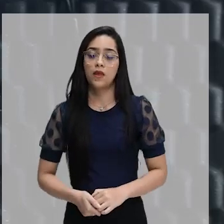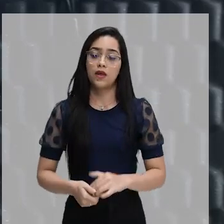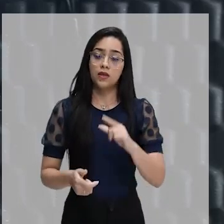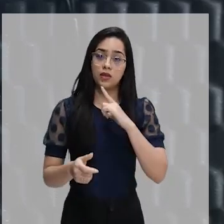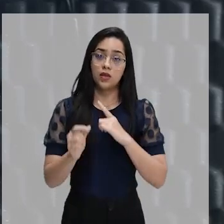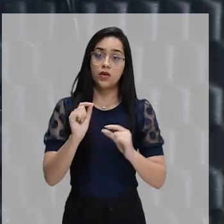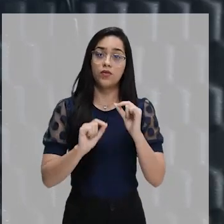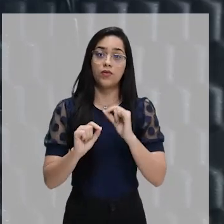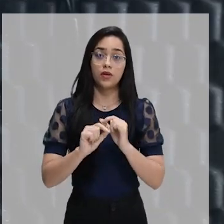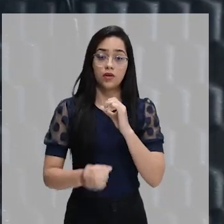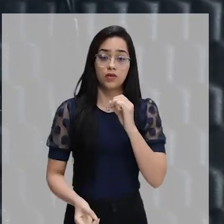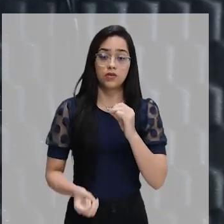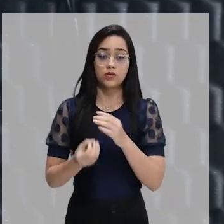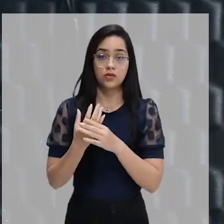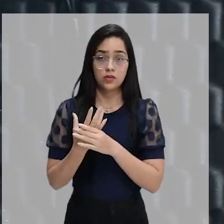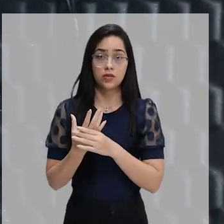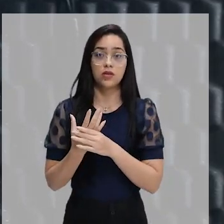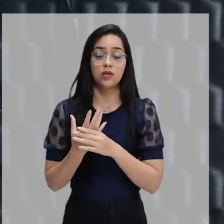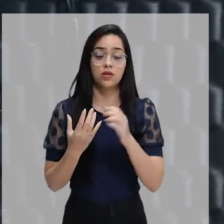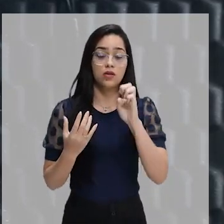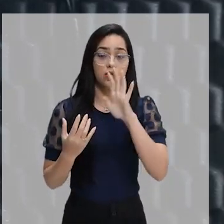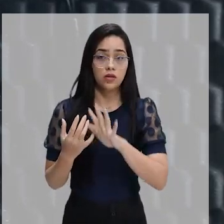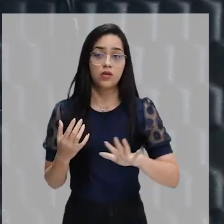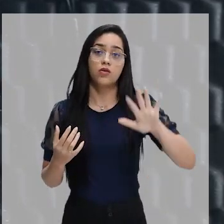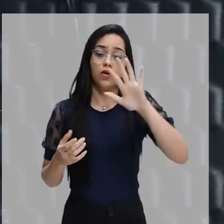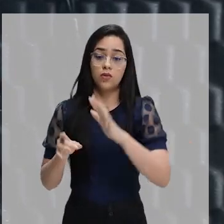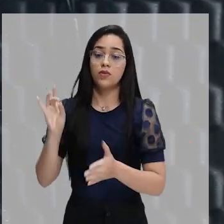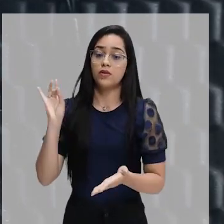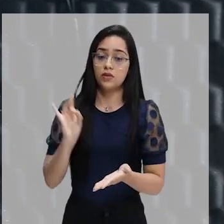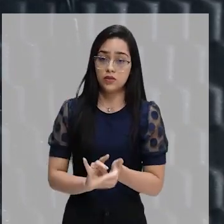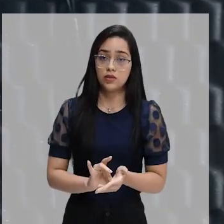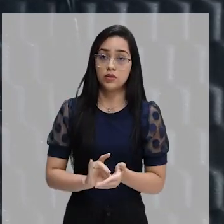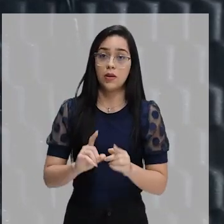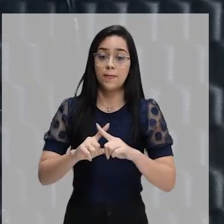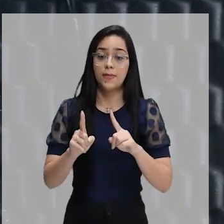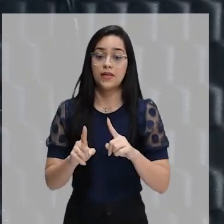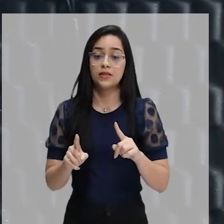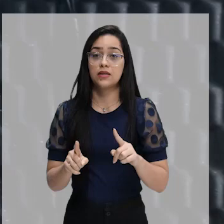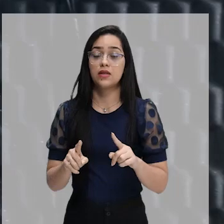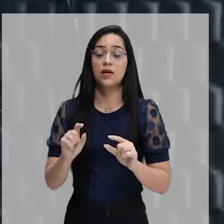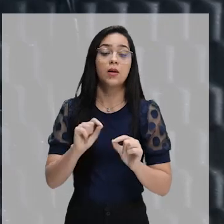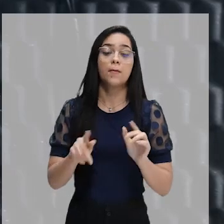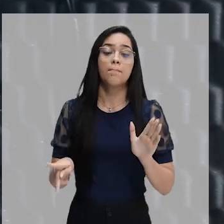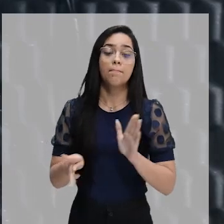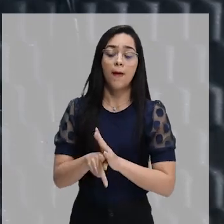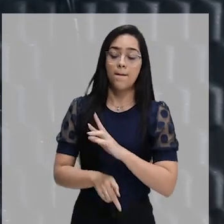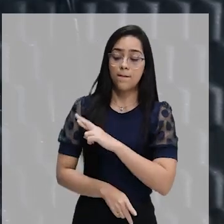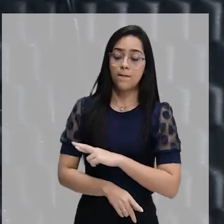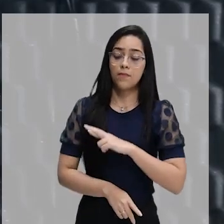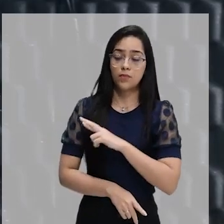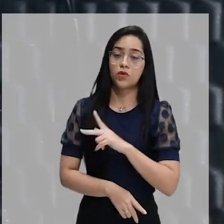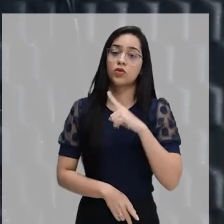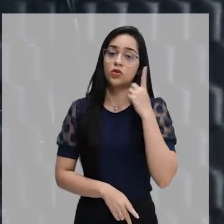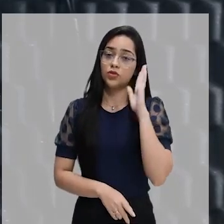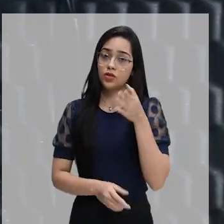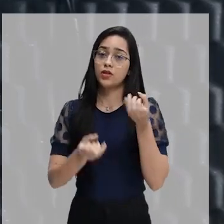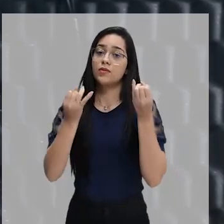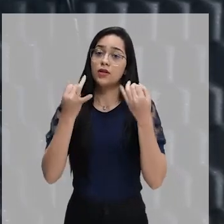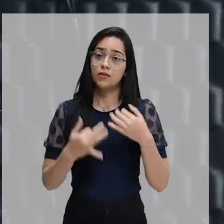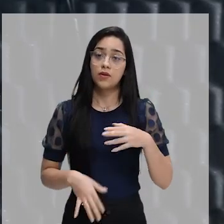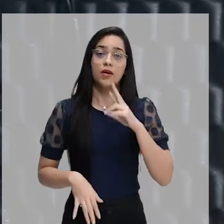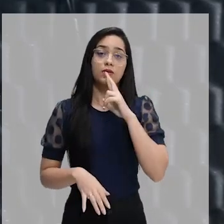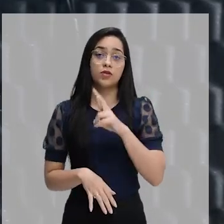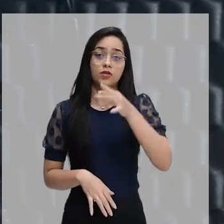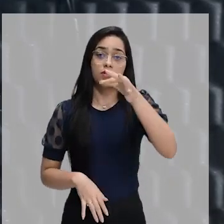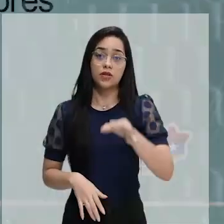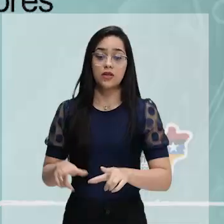O realismo surgiu na Europa, é verdade, mas como reação ao romantismo, que falamos na questão anterior. Então, a